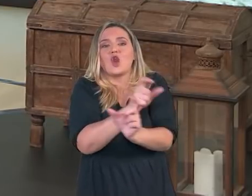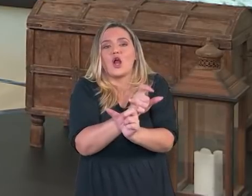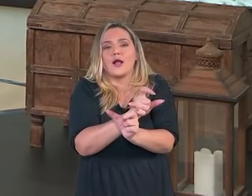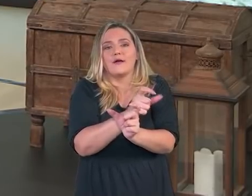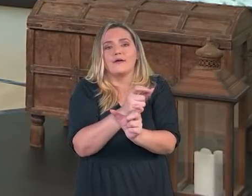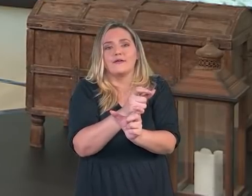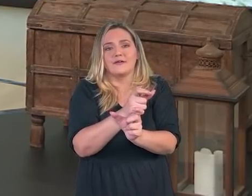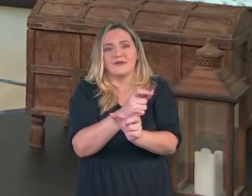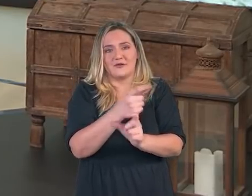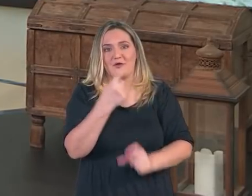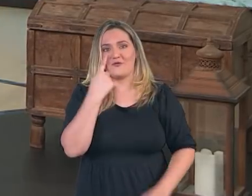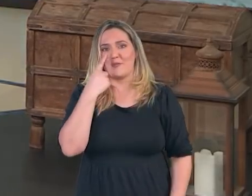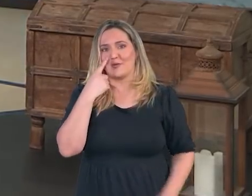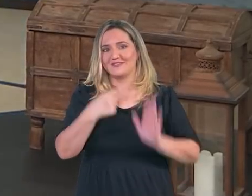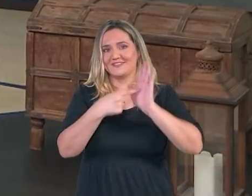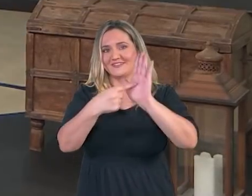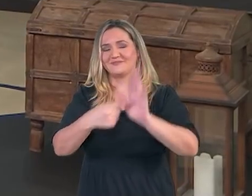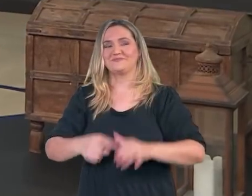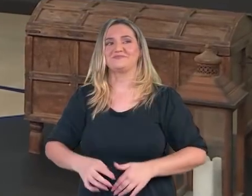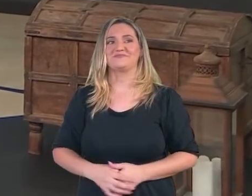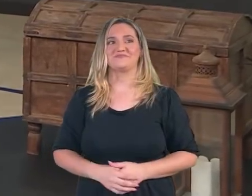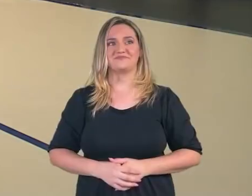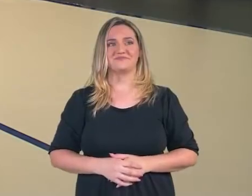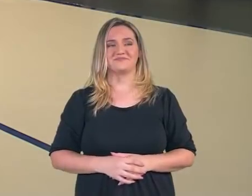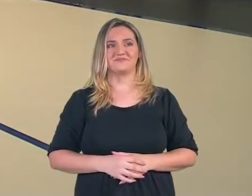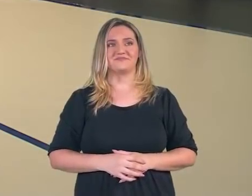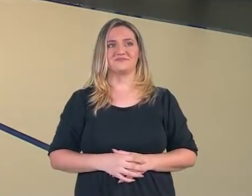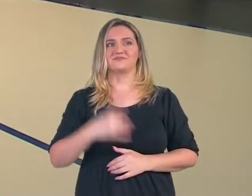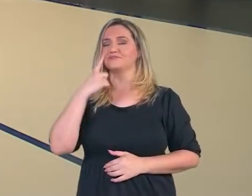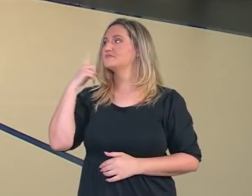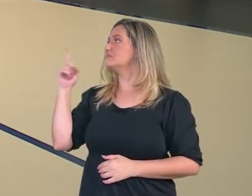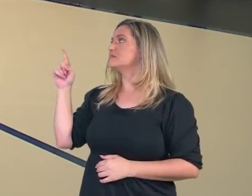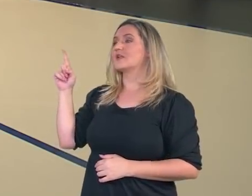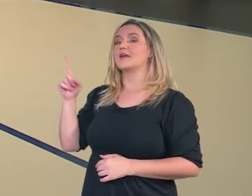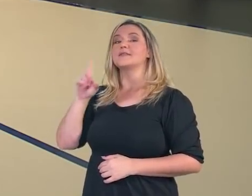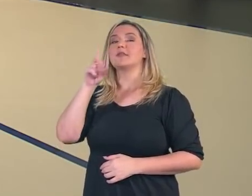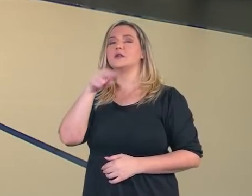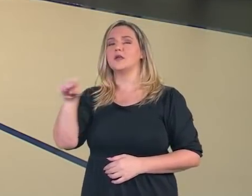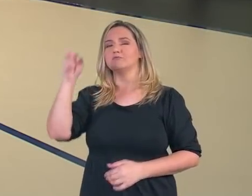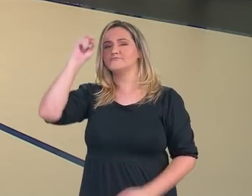disso? Quer ver? Vamos colocar aqui na tela. Olha a